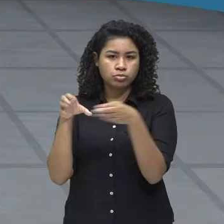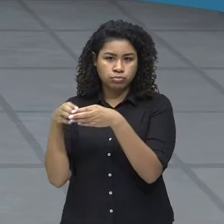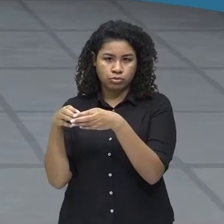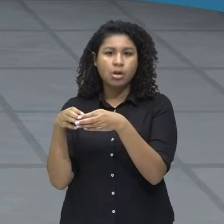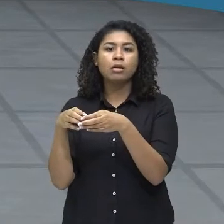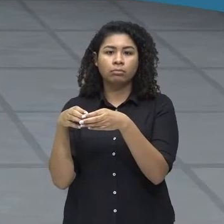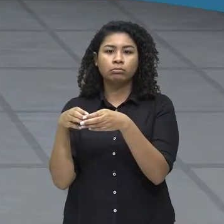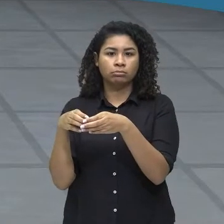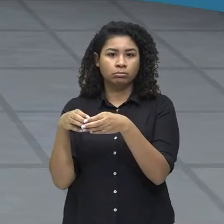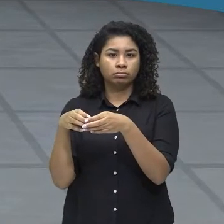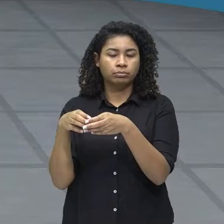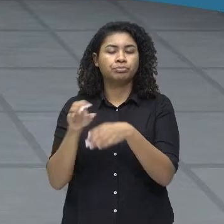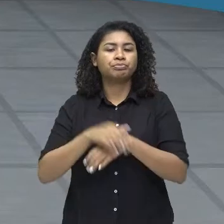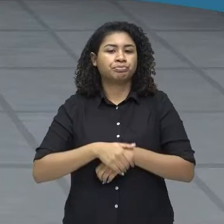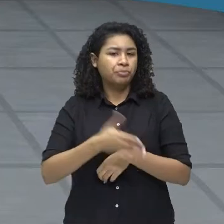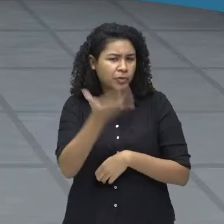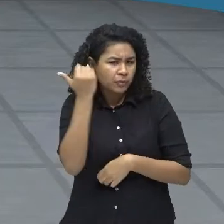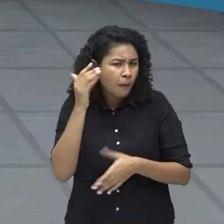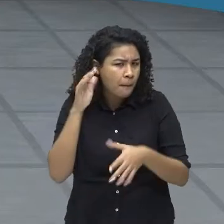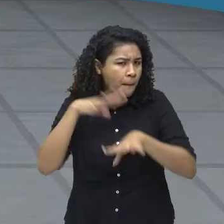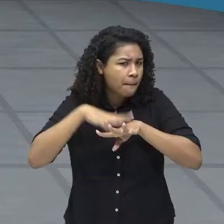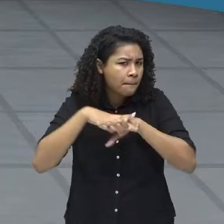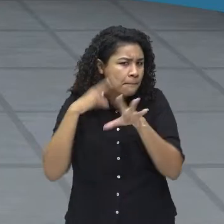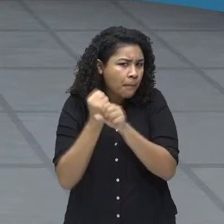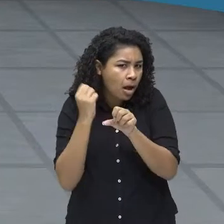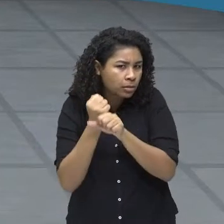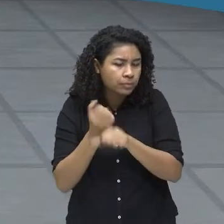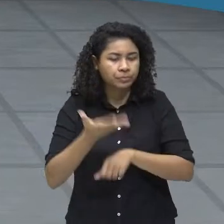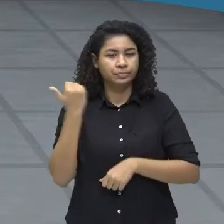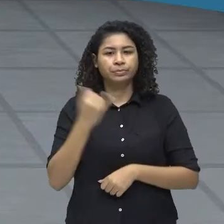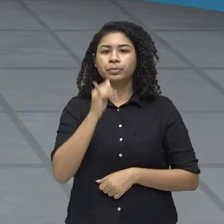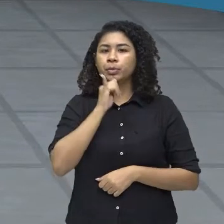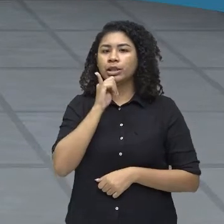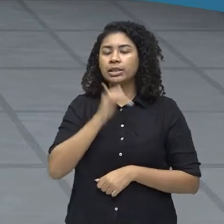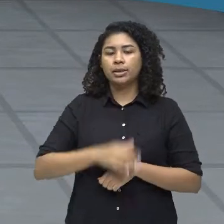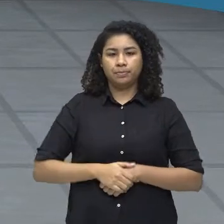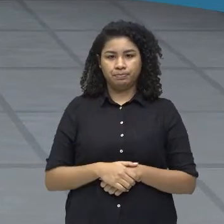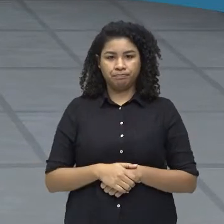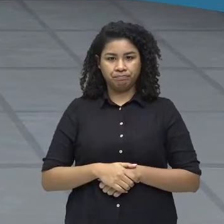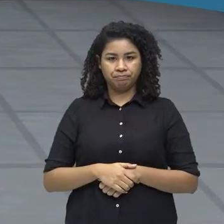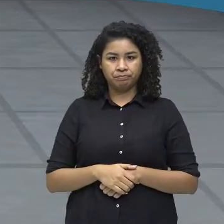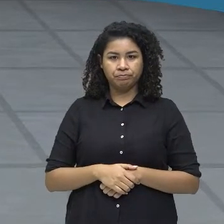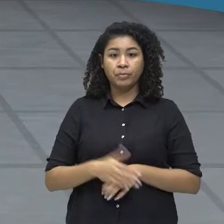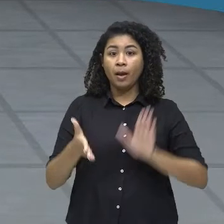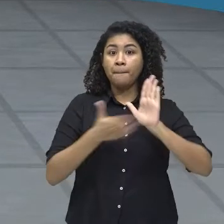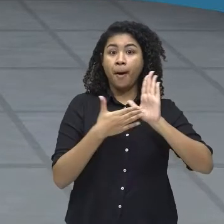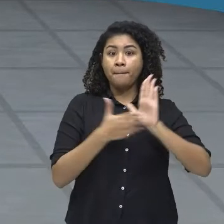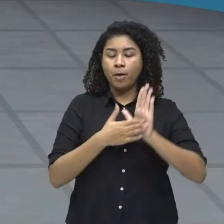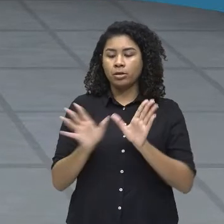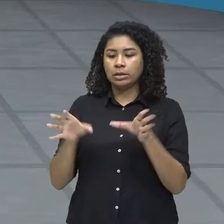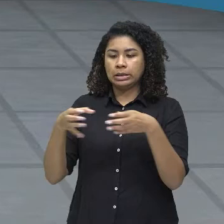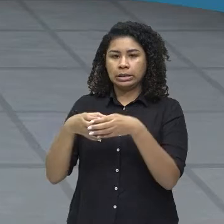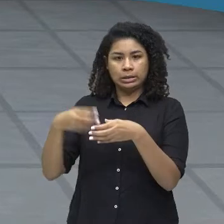básica aqui. Vamos ver, a pauta é a seguinte, que o terceiro Estado pague ainda mais impostos. Vamos